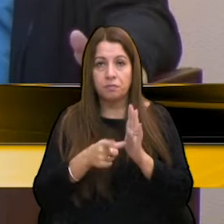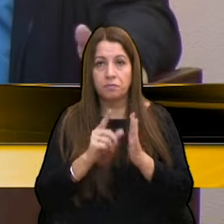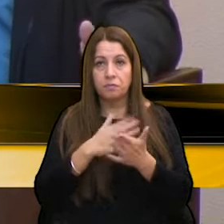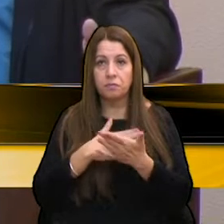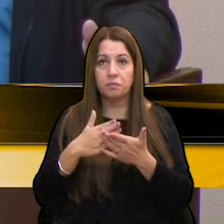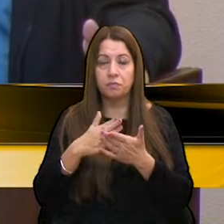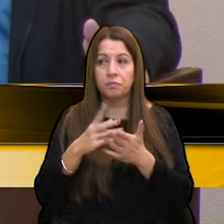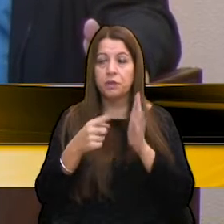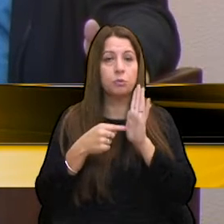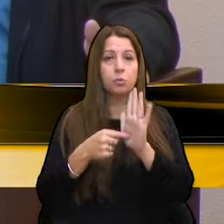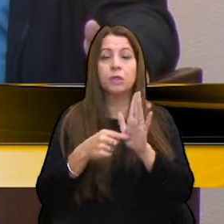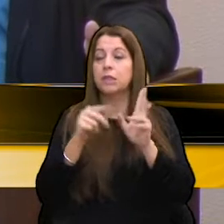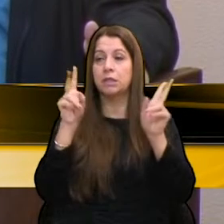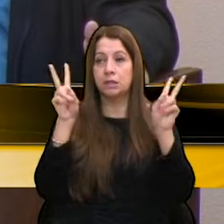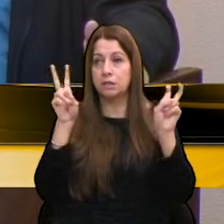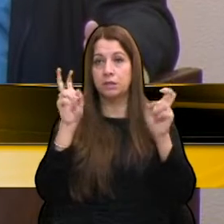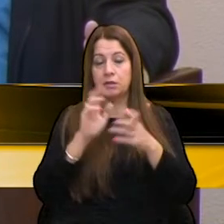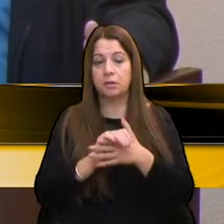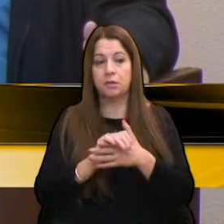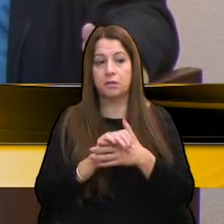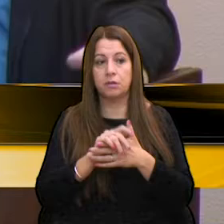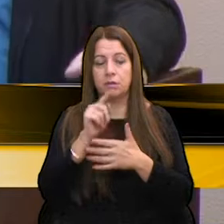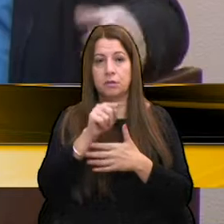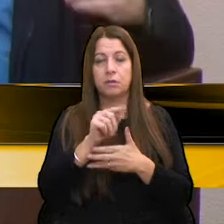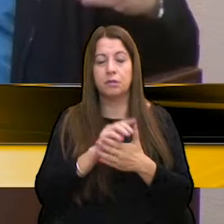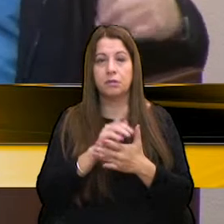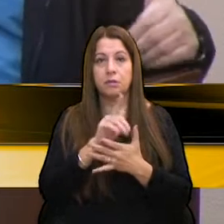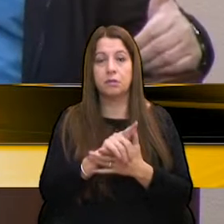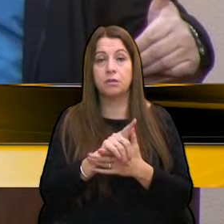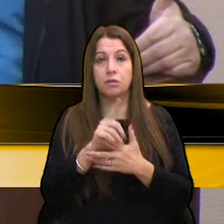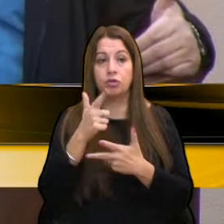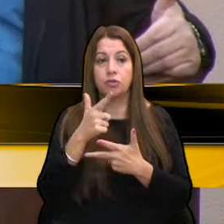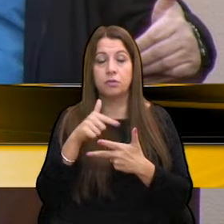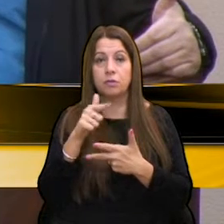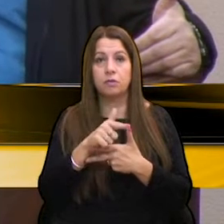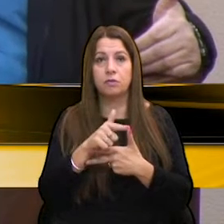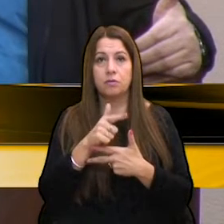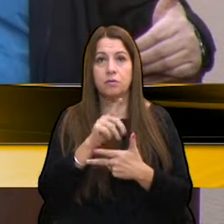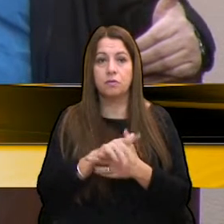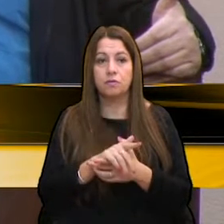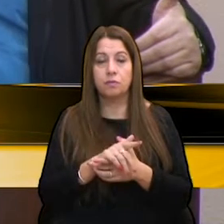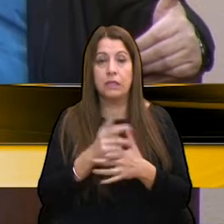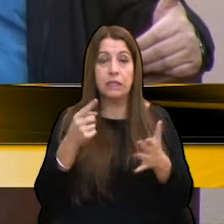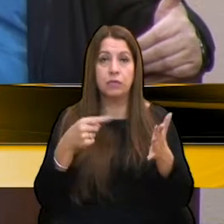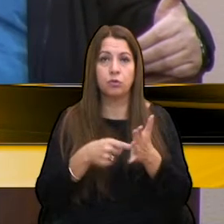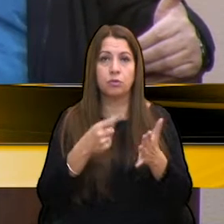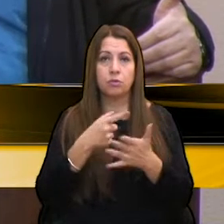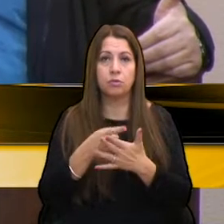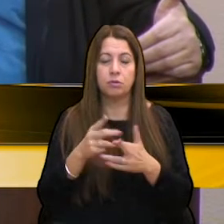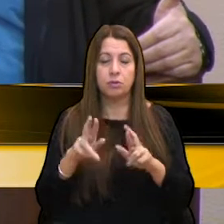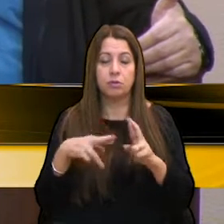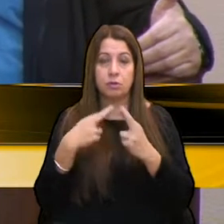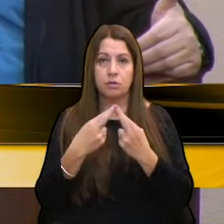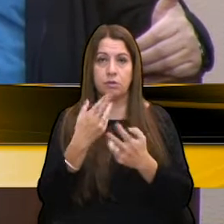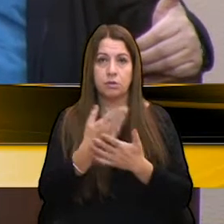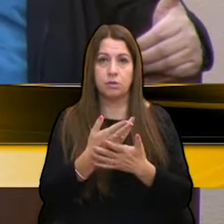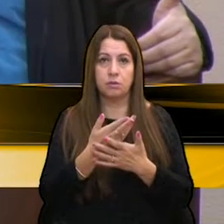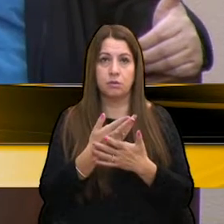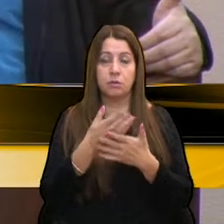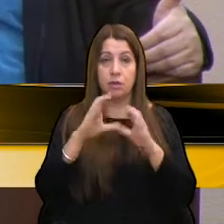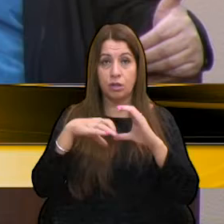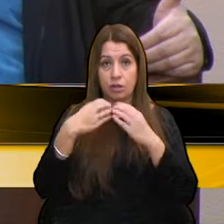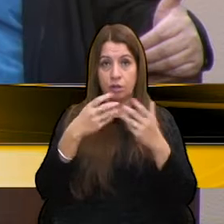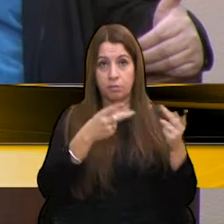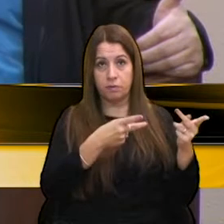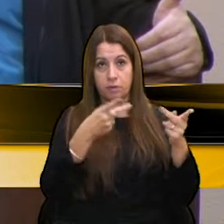não traria esse assunto à baila se ele não tivesse sido denunciado na reunião do Câmara Vai